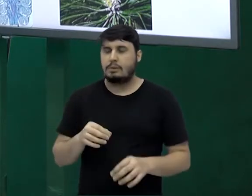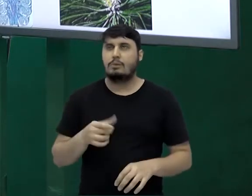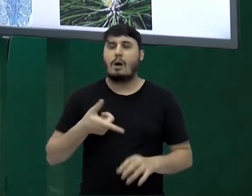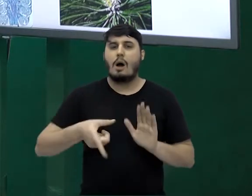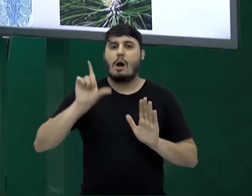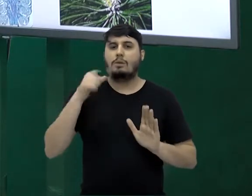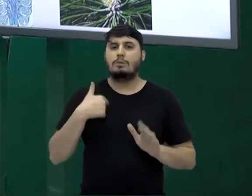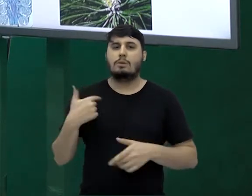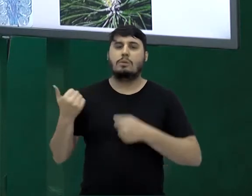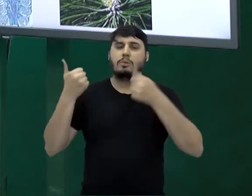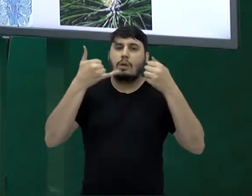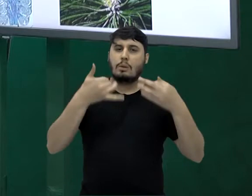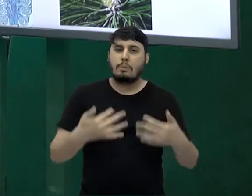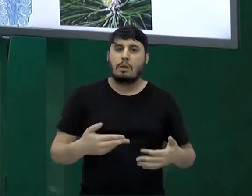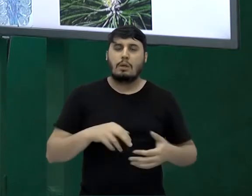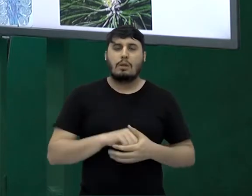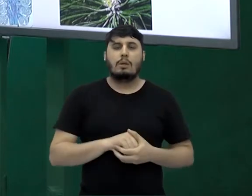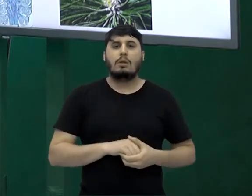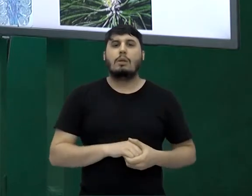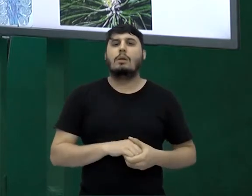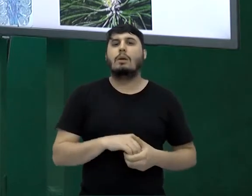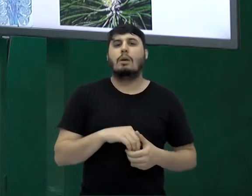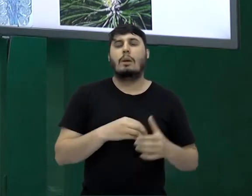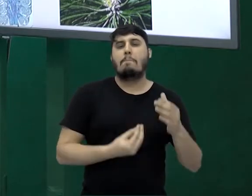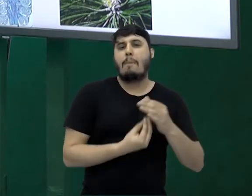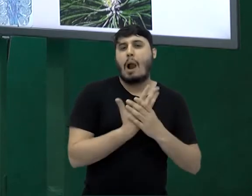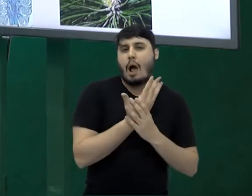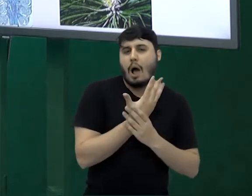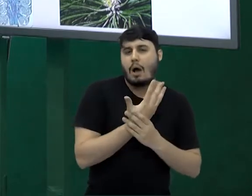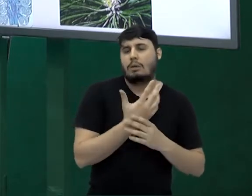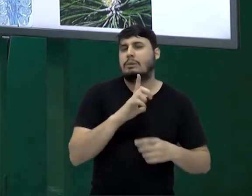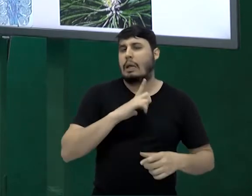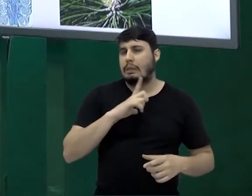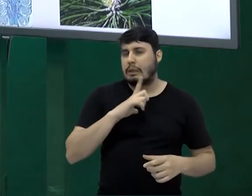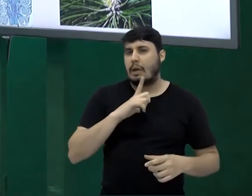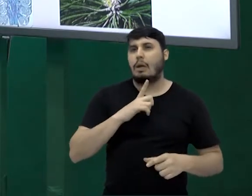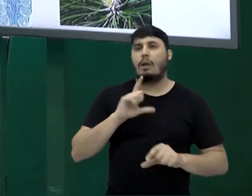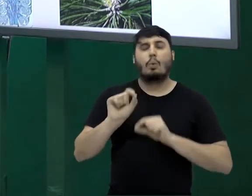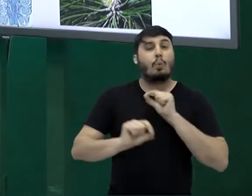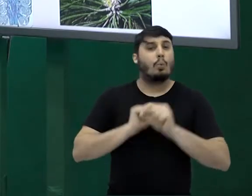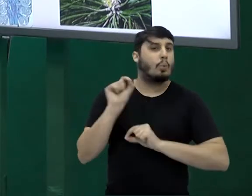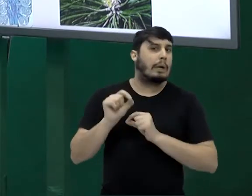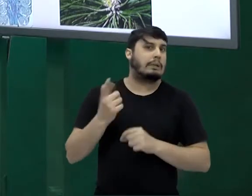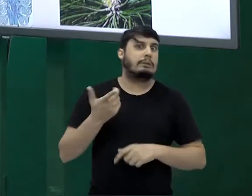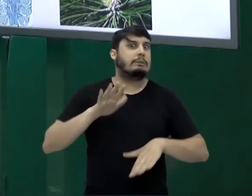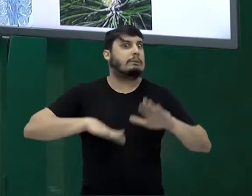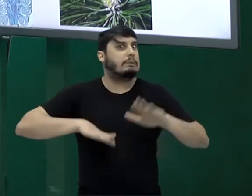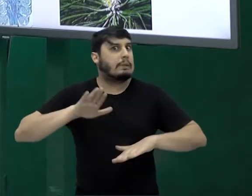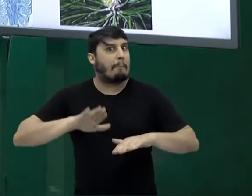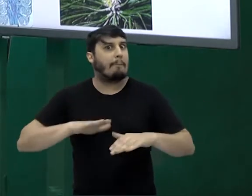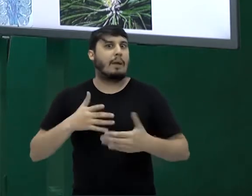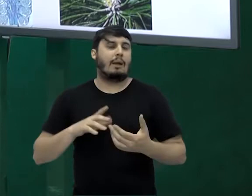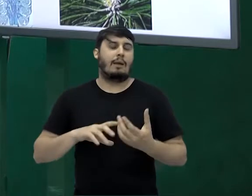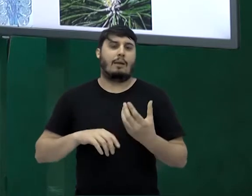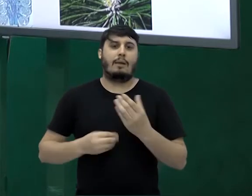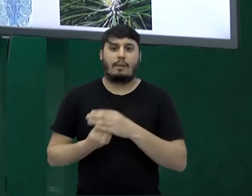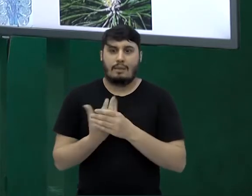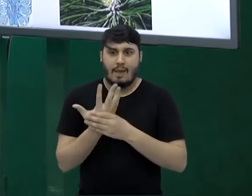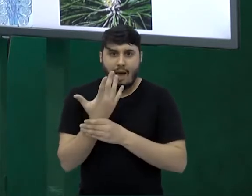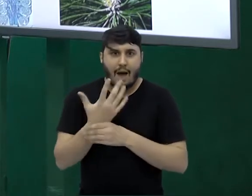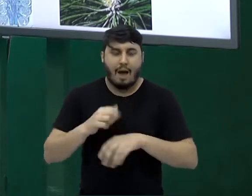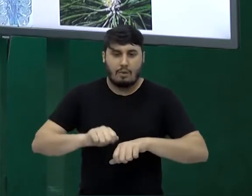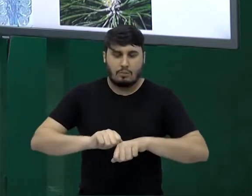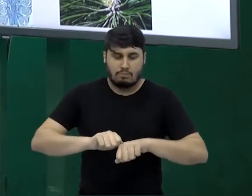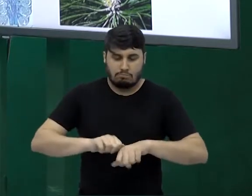história. Quando você fala lá atrás de gimnosperma, de briófita e pteridófita, lembra que eu falei que o anterozoide é